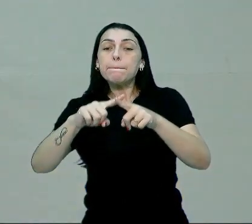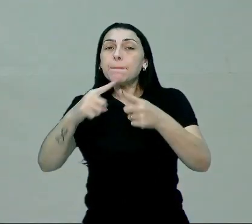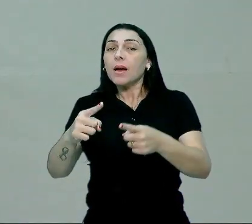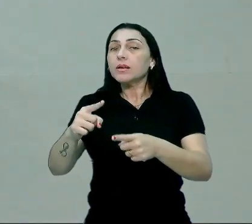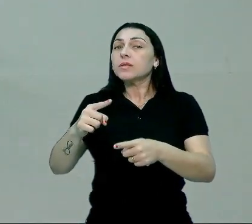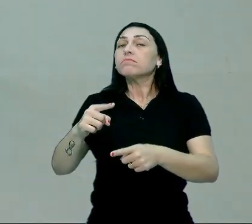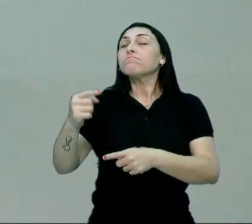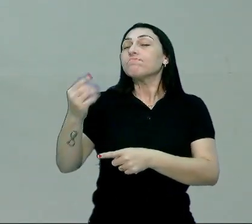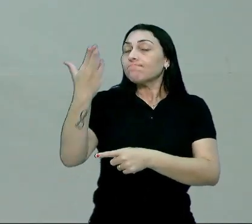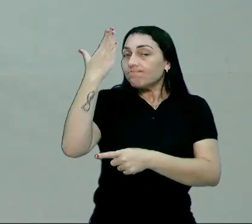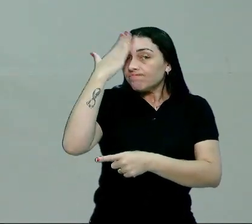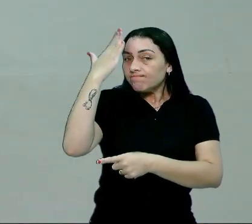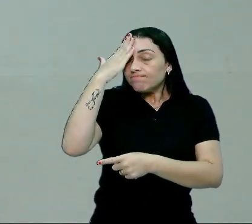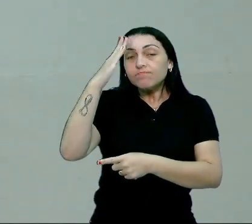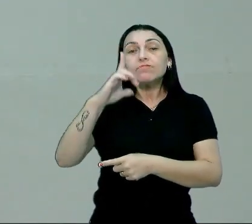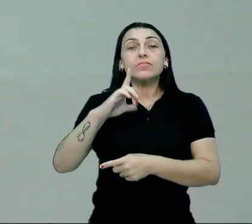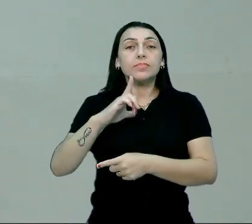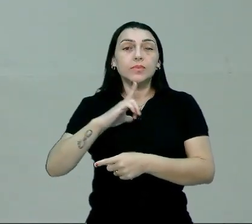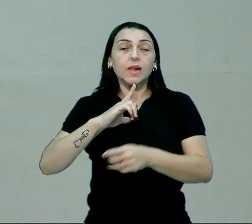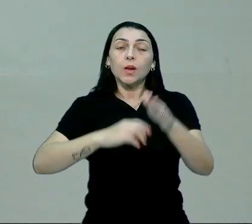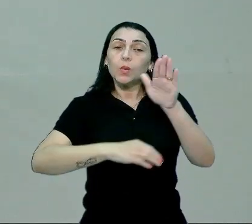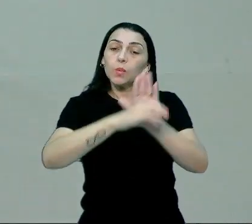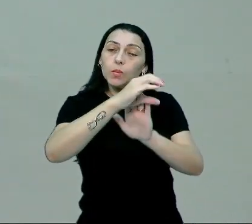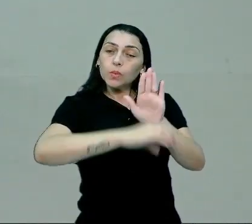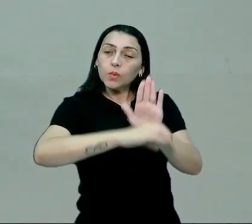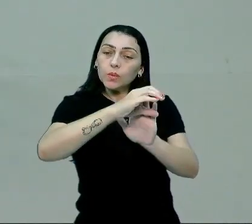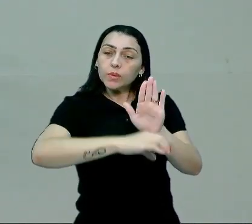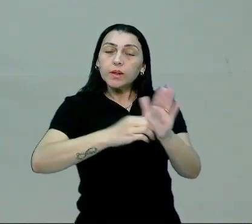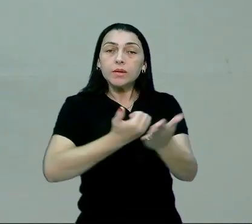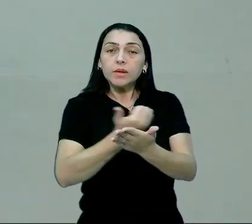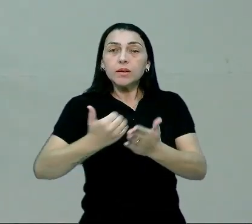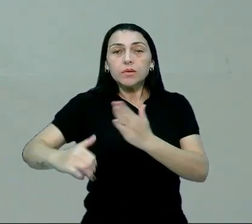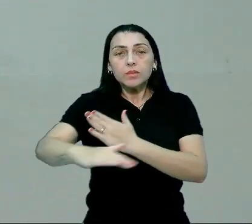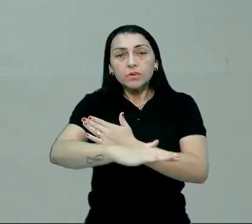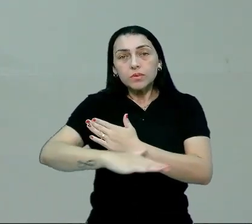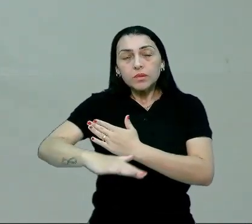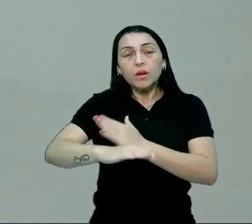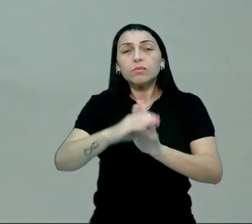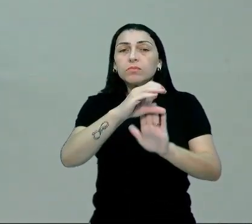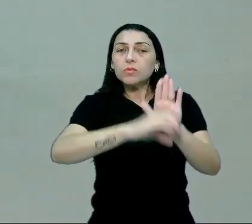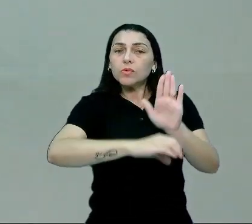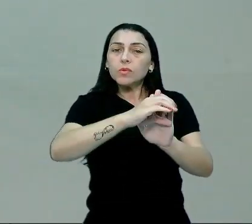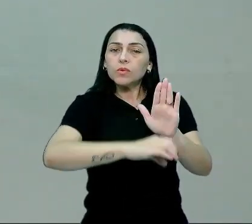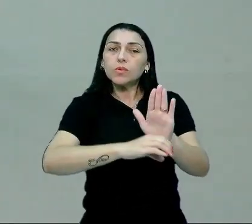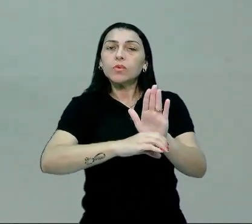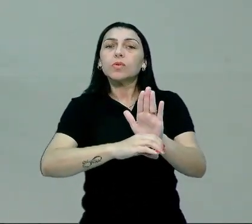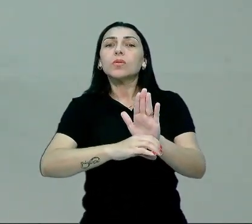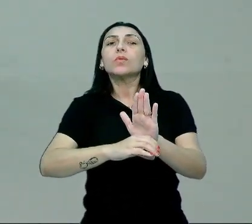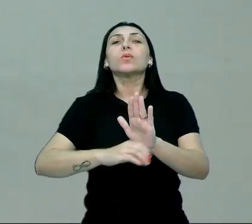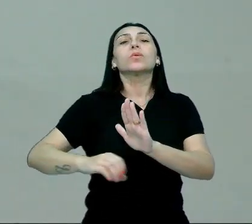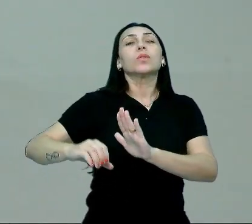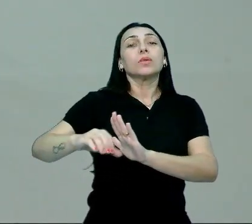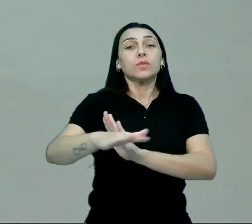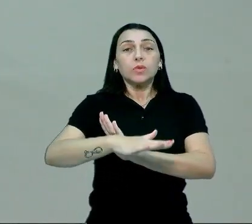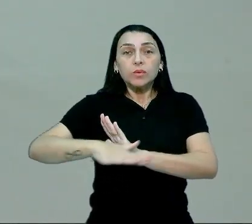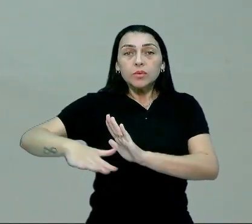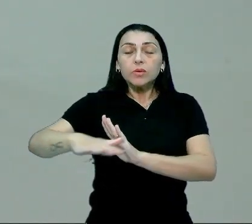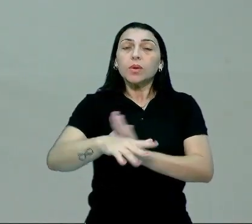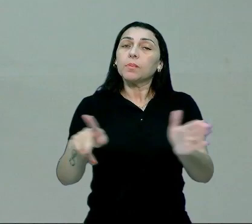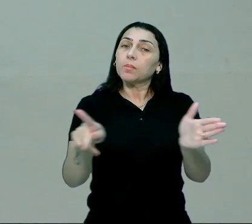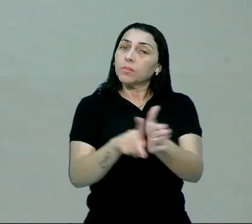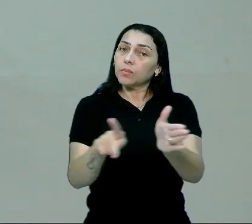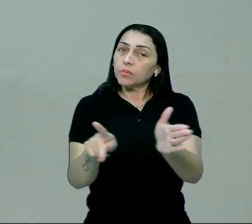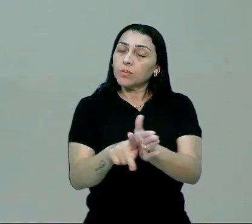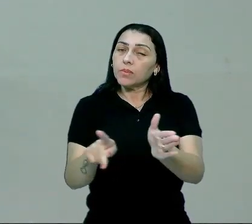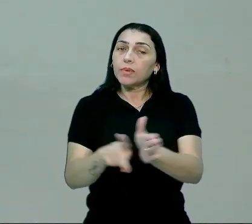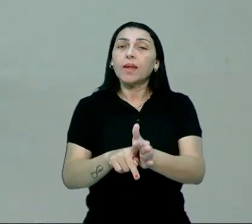vamos entender, existe um conceito de ação social, um conceito sociológico para a ação